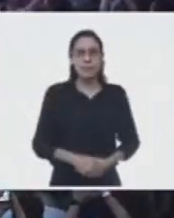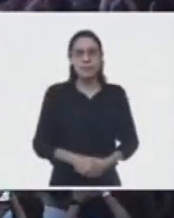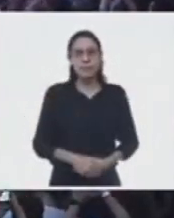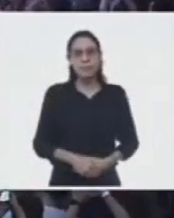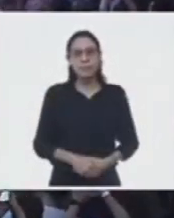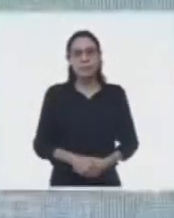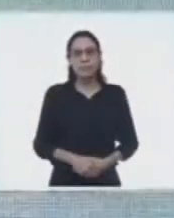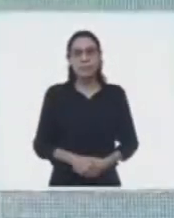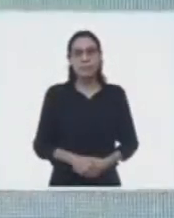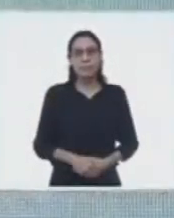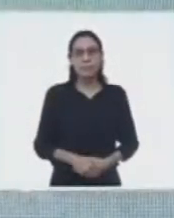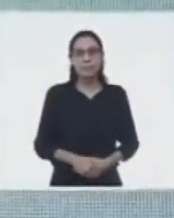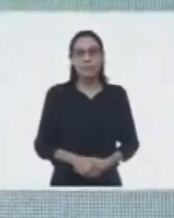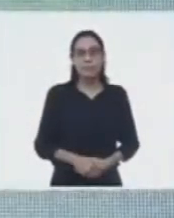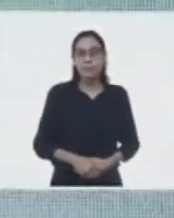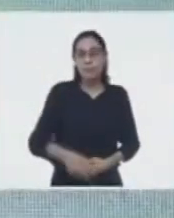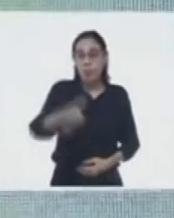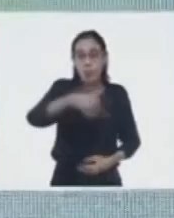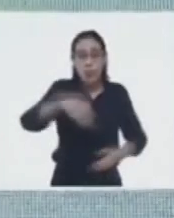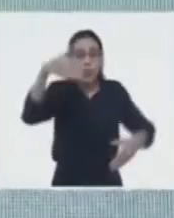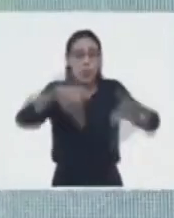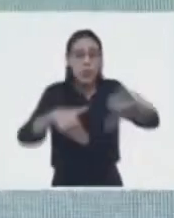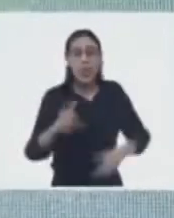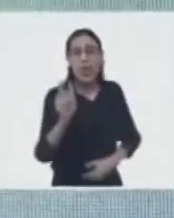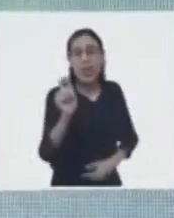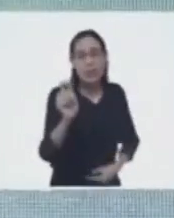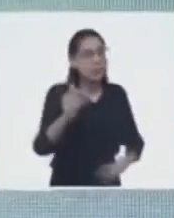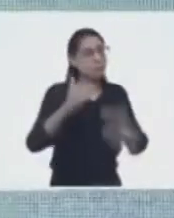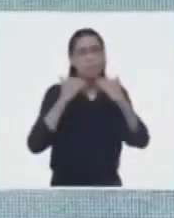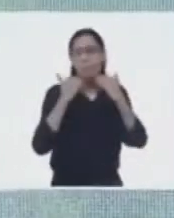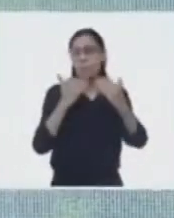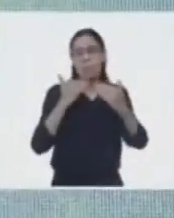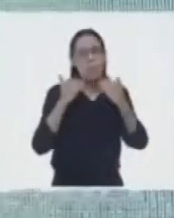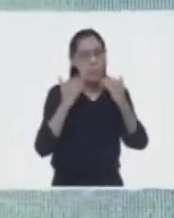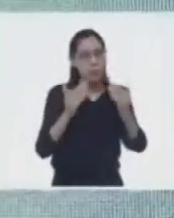Sérgio Massa, que foi o ministro, né, o super-ministro argentino, e que